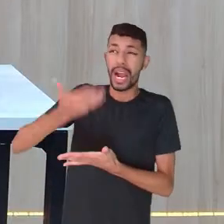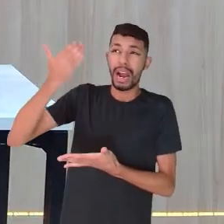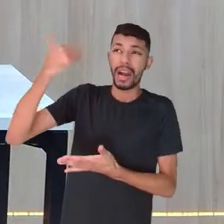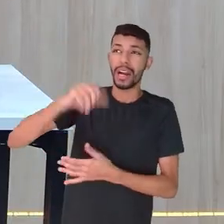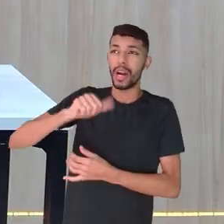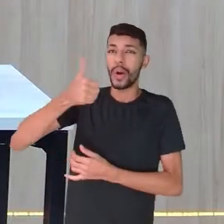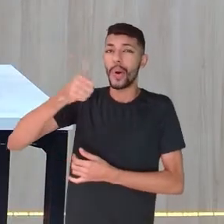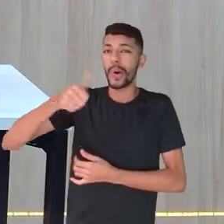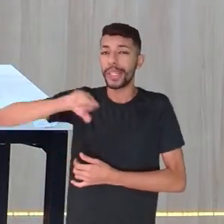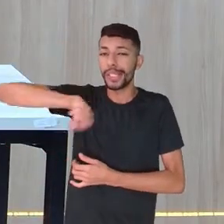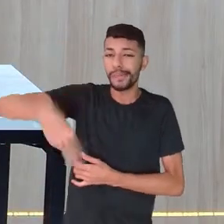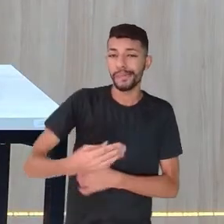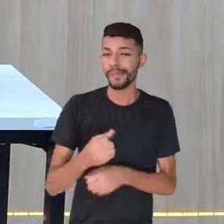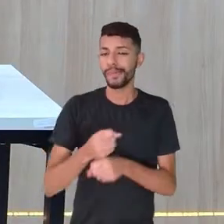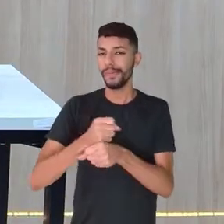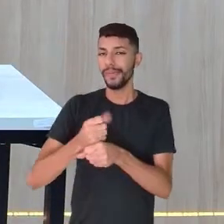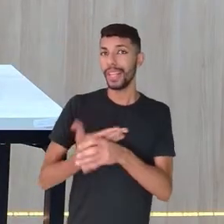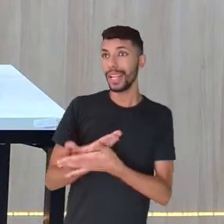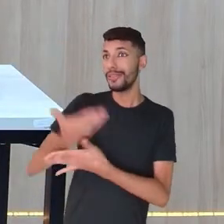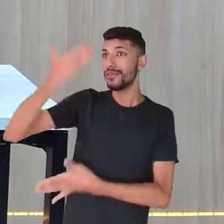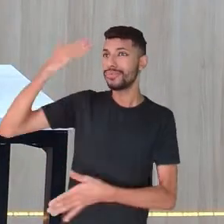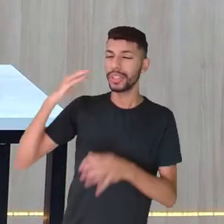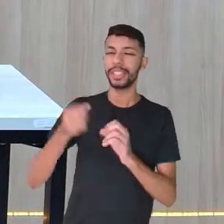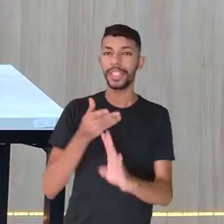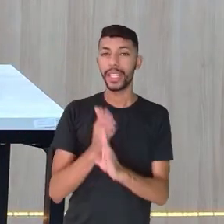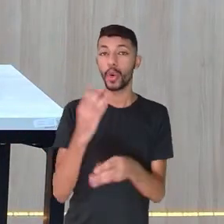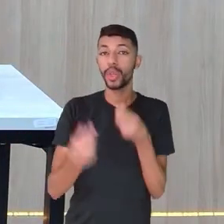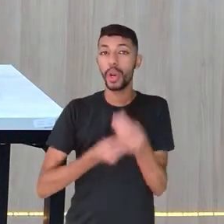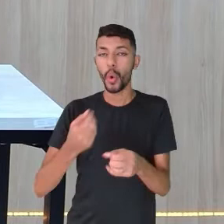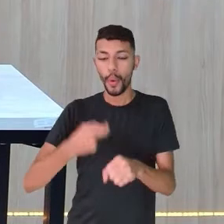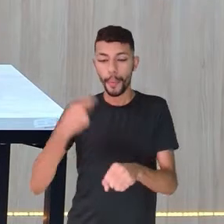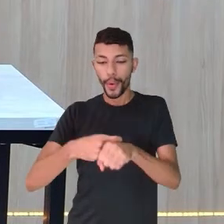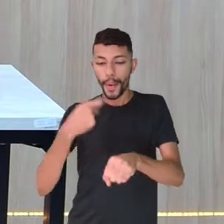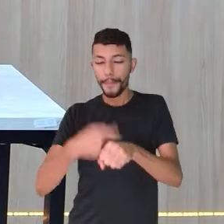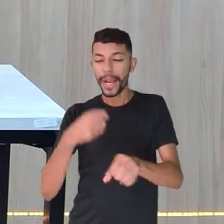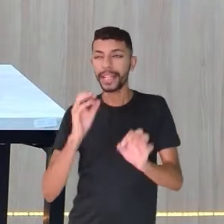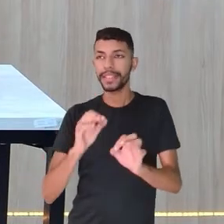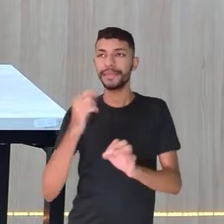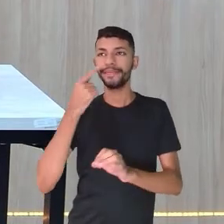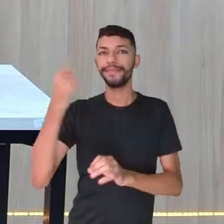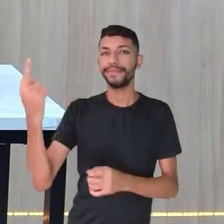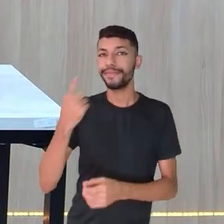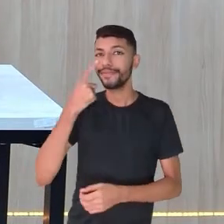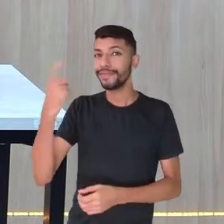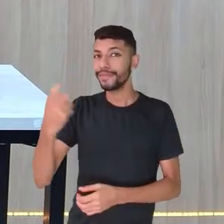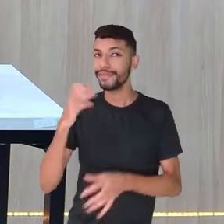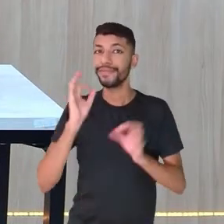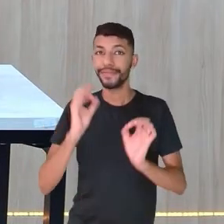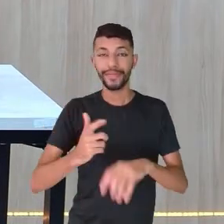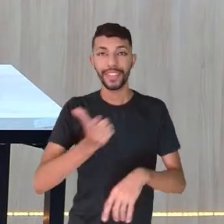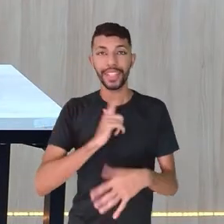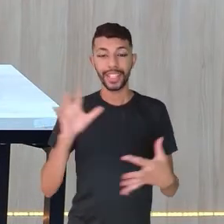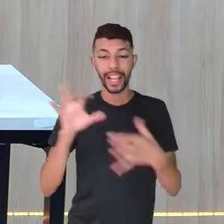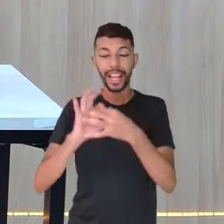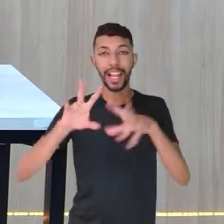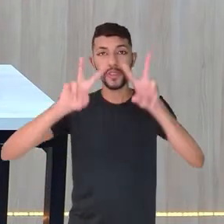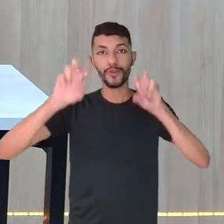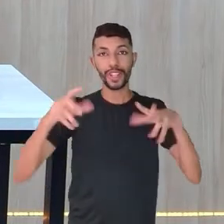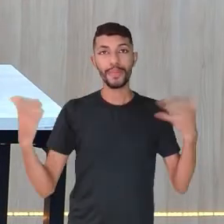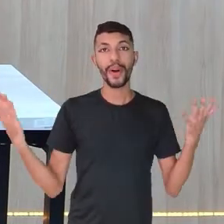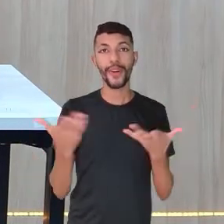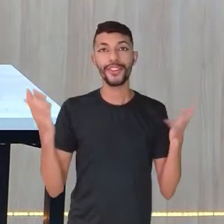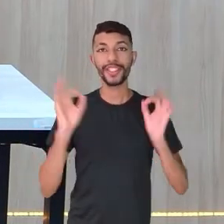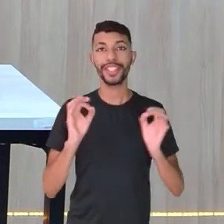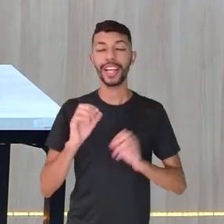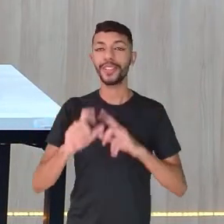atrás, que é encontrado principalmente em rochas sedimentares. Vejam como é interessante, que tem a ver com o nosso tema de hoje, a questão